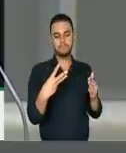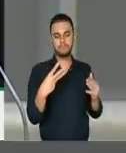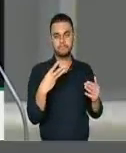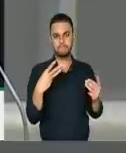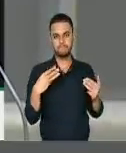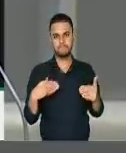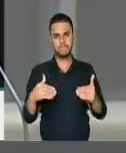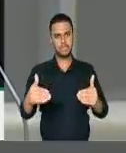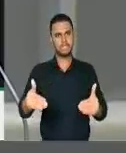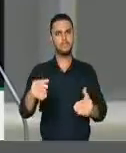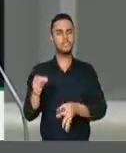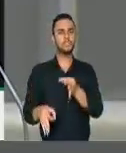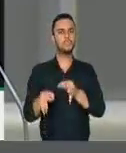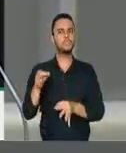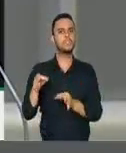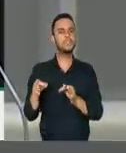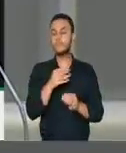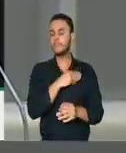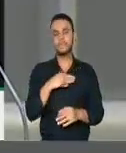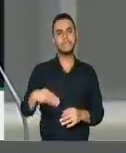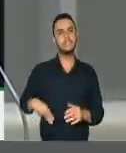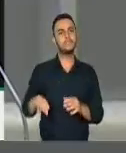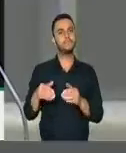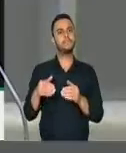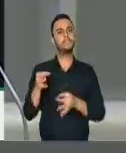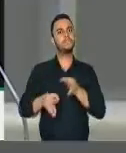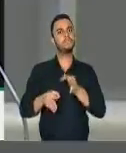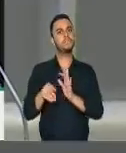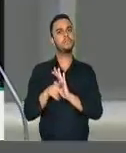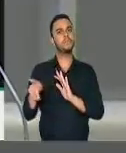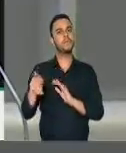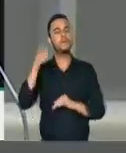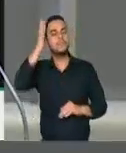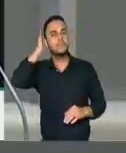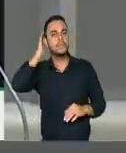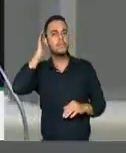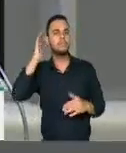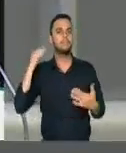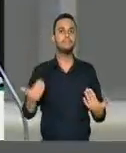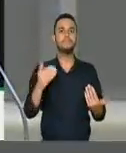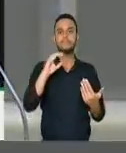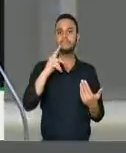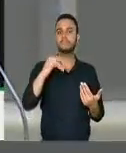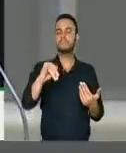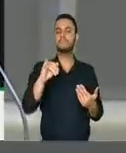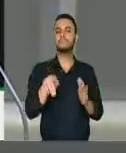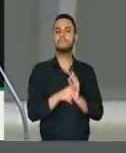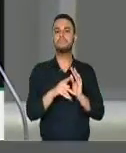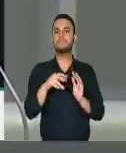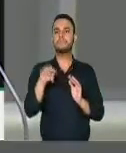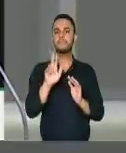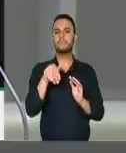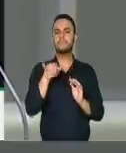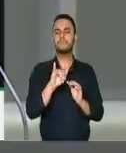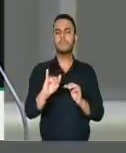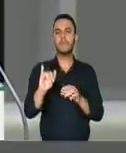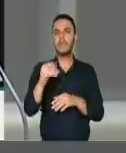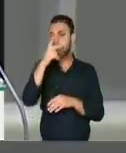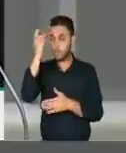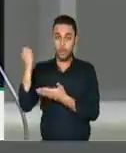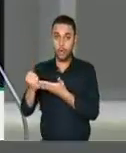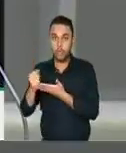do governo Temer. A CPI da FUNAI e do INCRA, controlada por ruralistas, em vez de